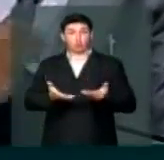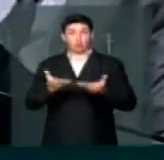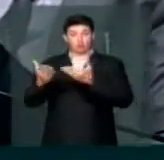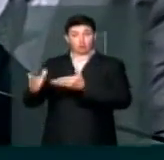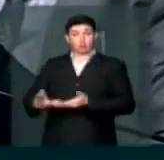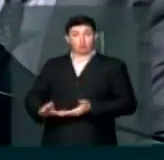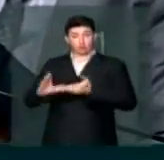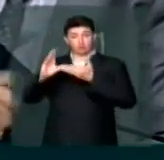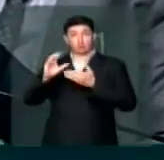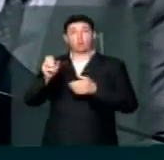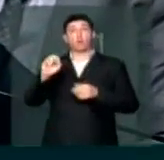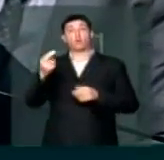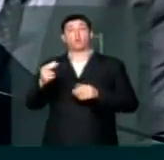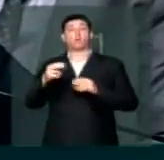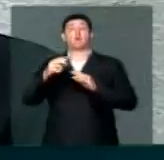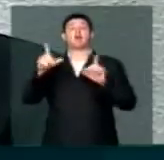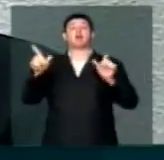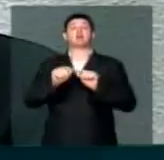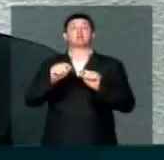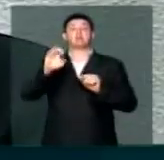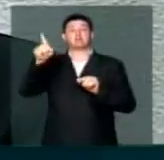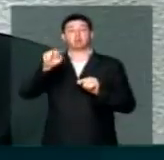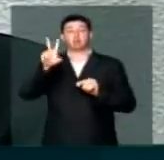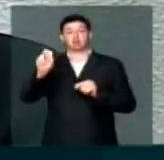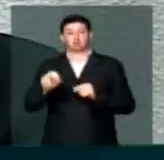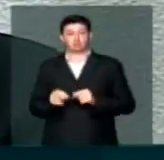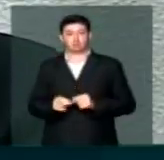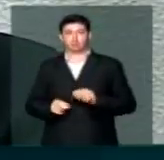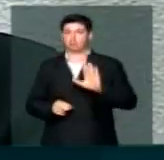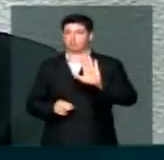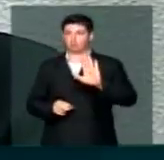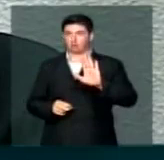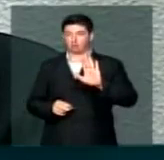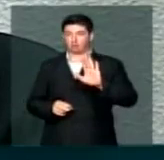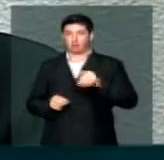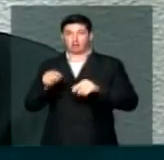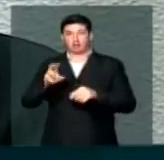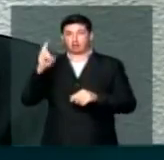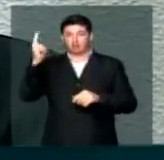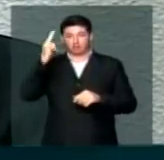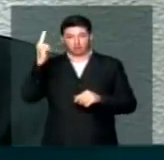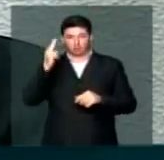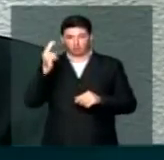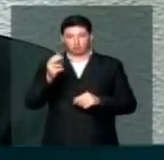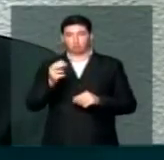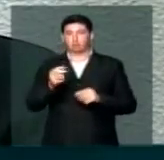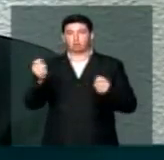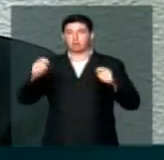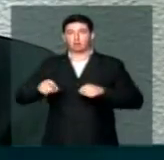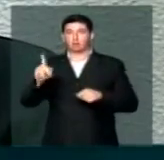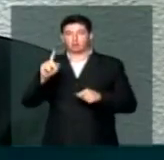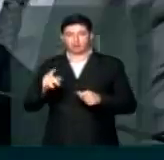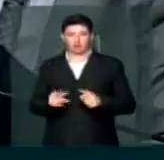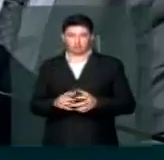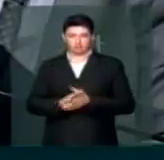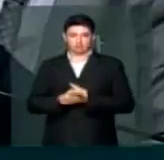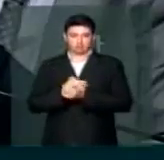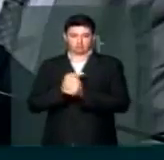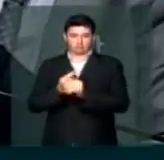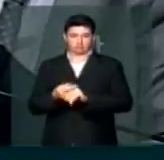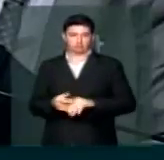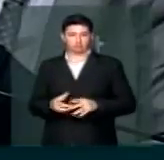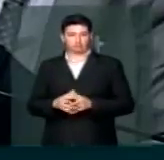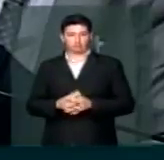encaminhou ao Conselho ou com o resumo executivo? Não, o resumo executivo ele não é suficiente para... Não é suficiente. Então, claro, votaria